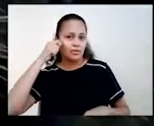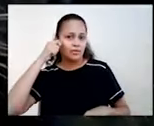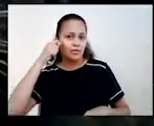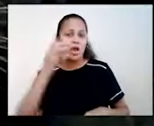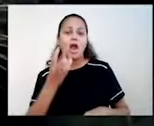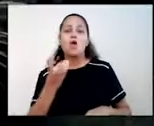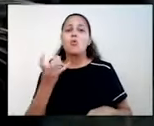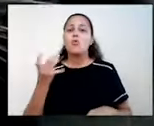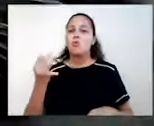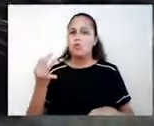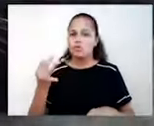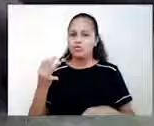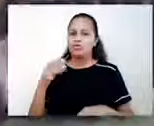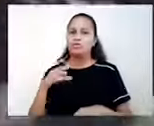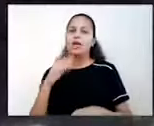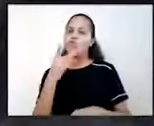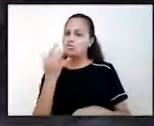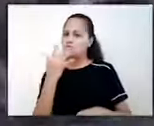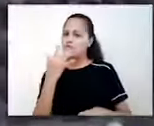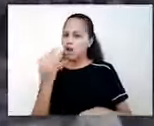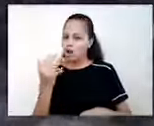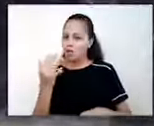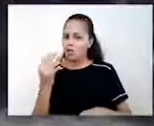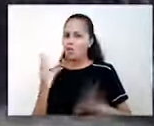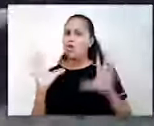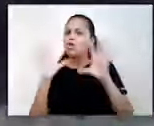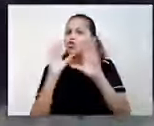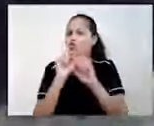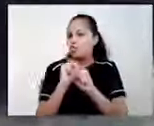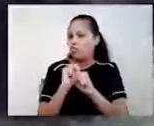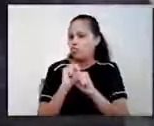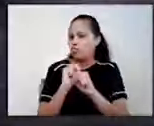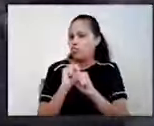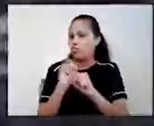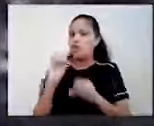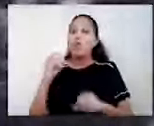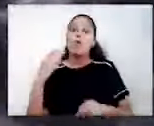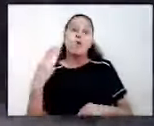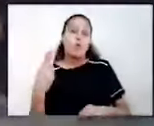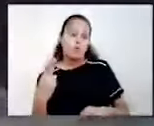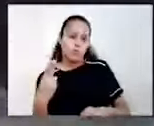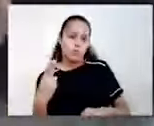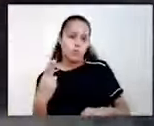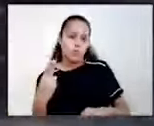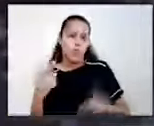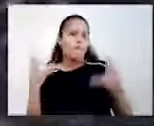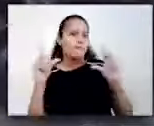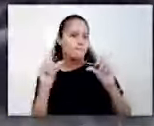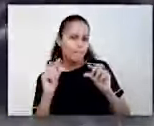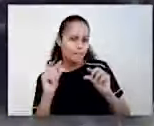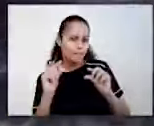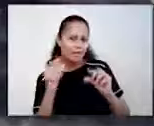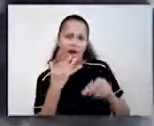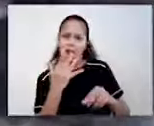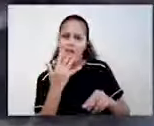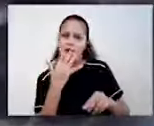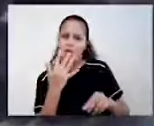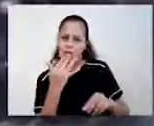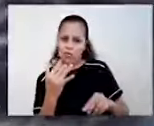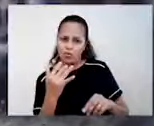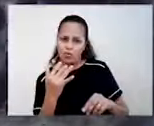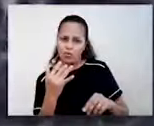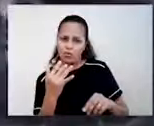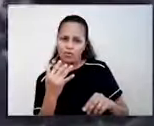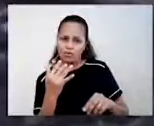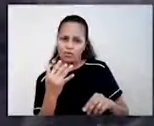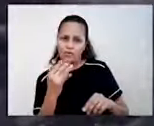a quantidade de melanina na pele é grande, deixando o animal bastante escuro. Outras vezes a quantidade de melanina é pequena, deixando